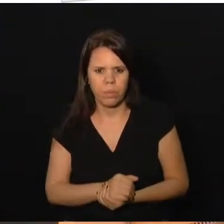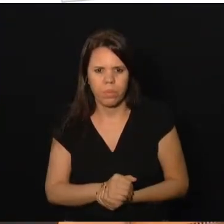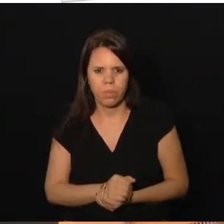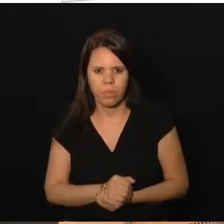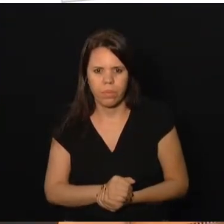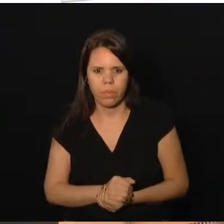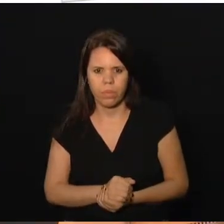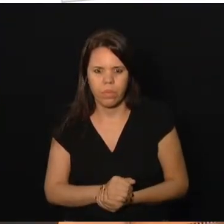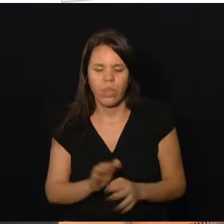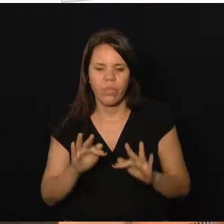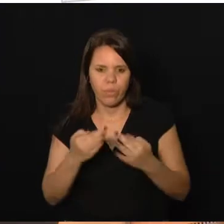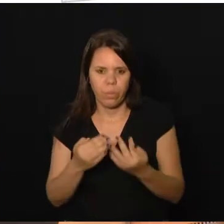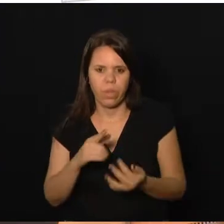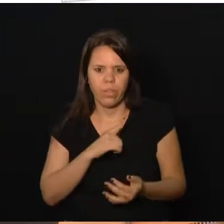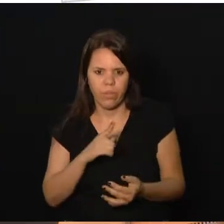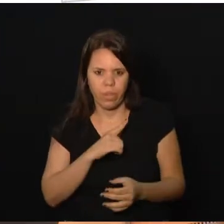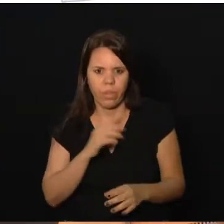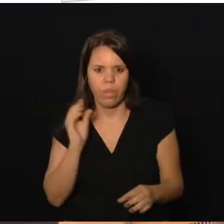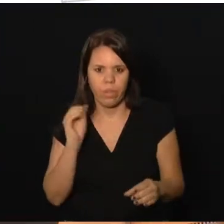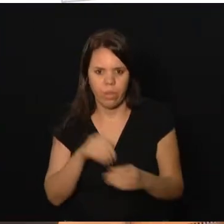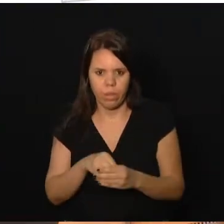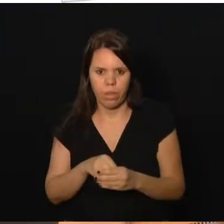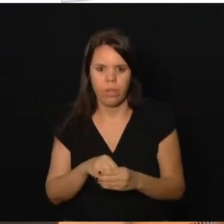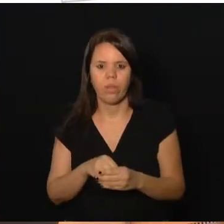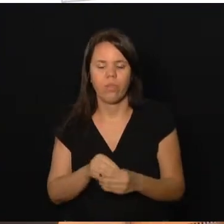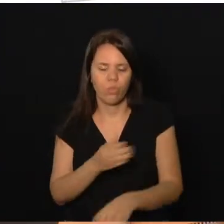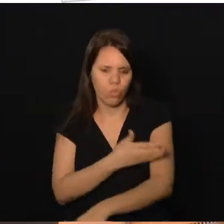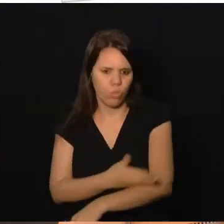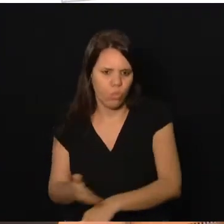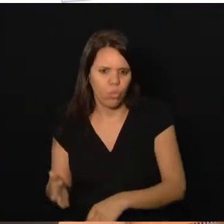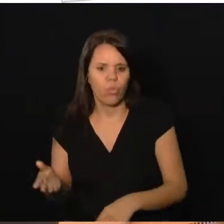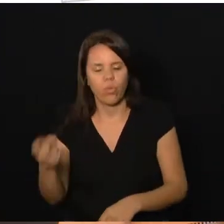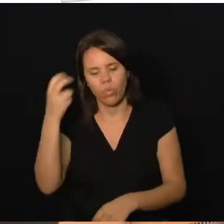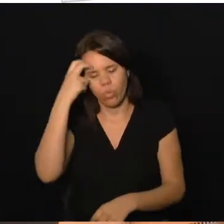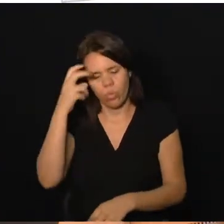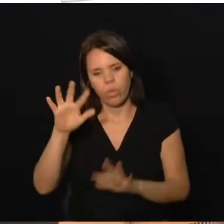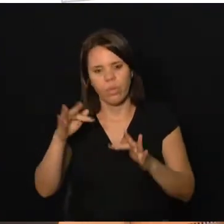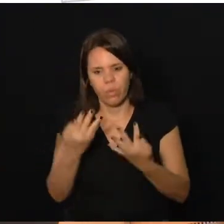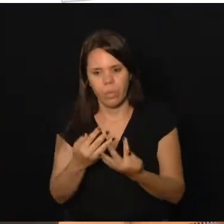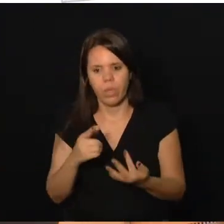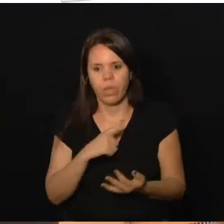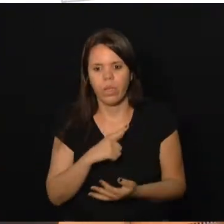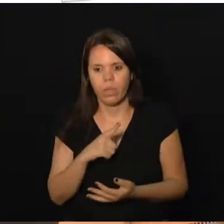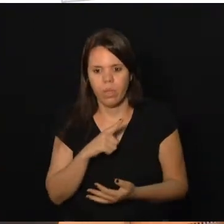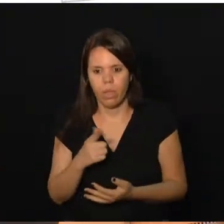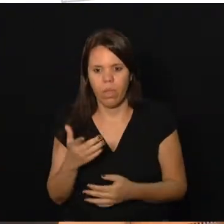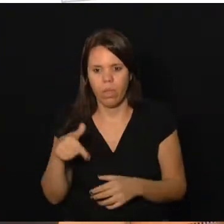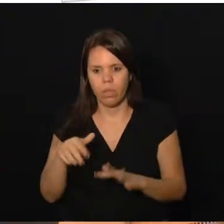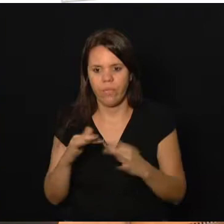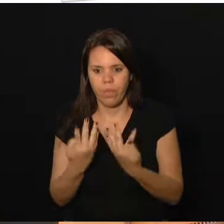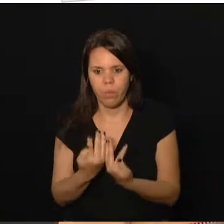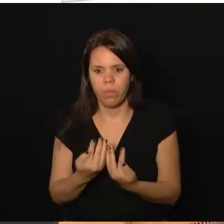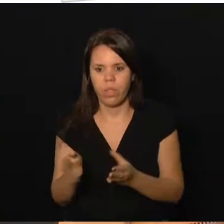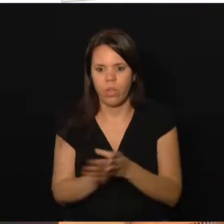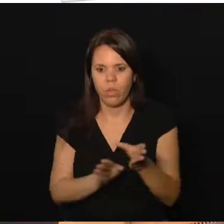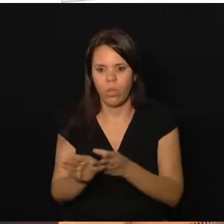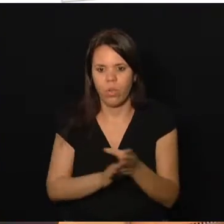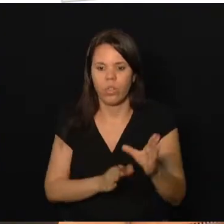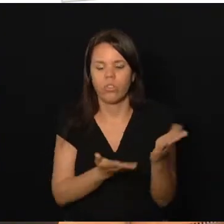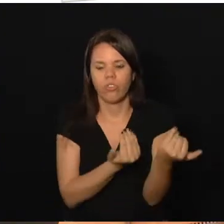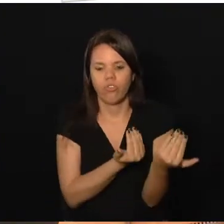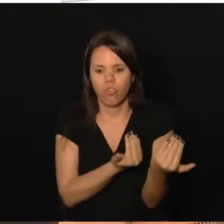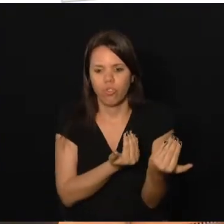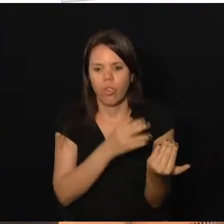vai ter, dentro dos hábitos e costumes que a família já tem, esse familiar precisa orientar esse jovem,